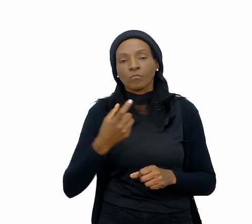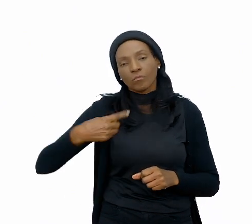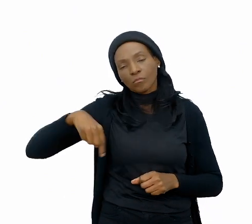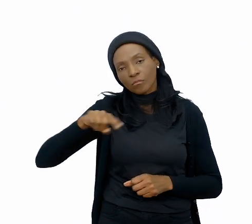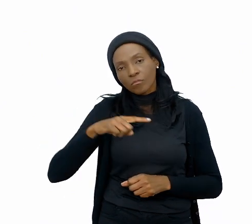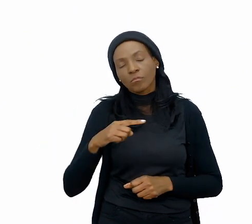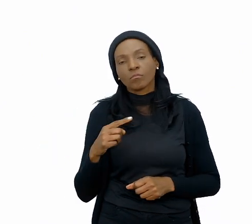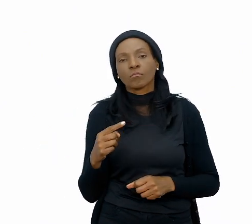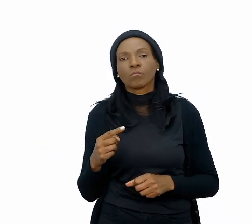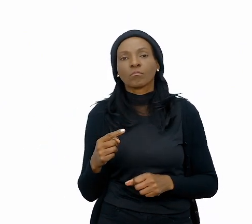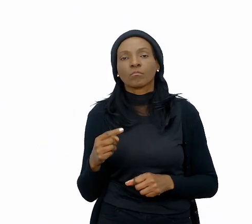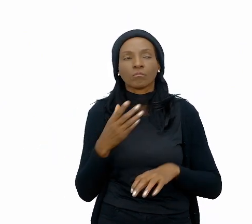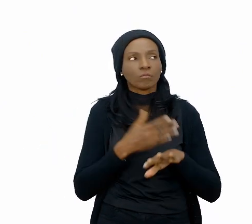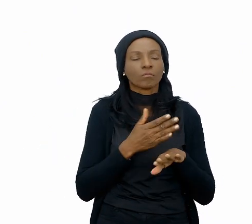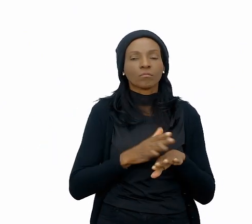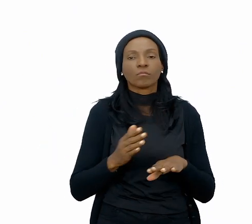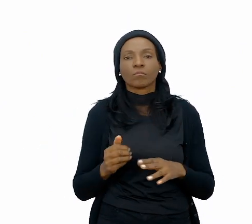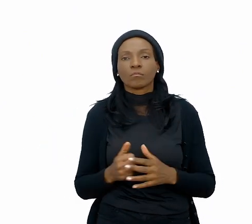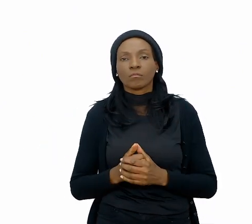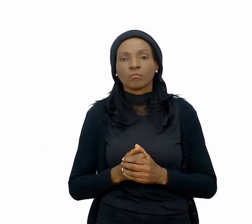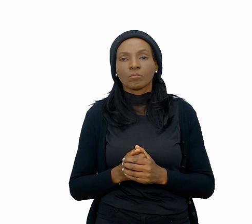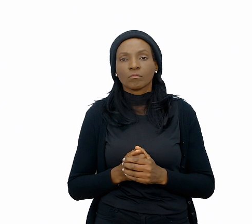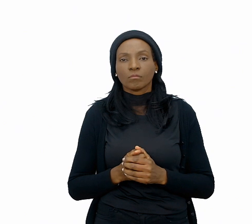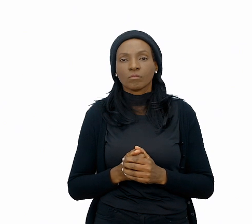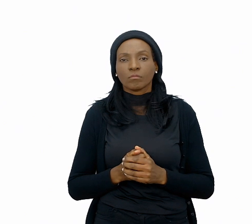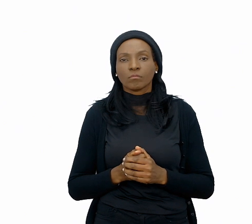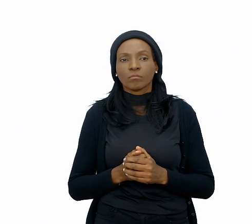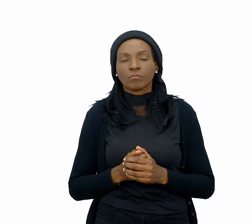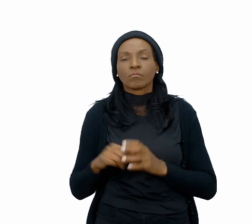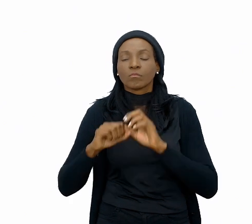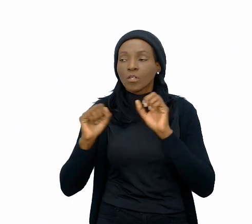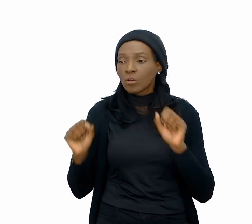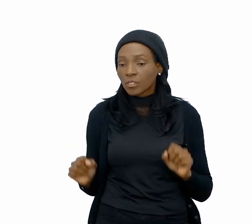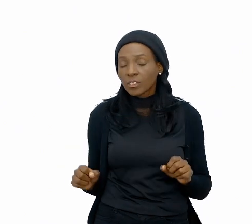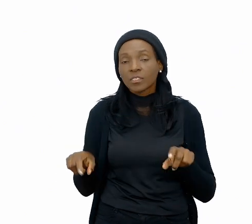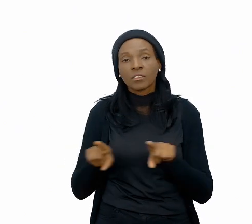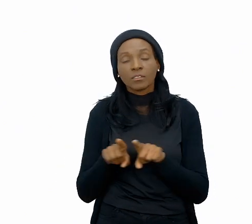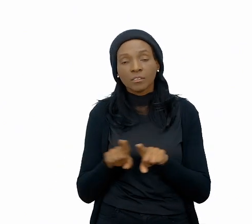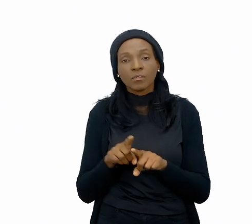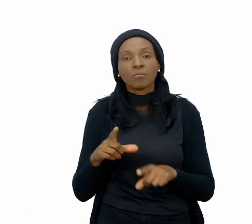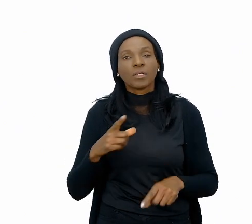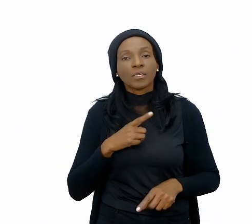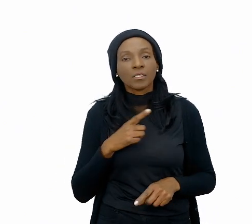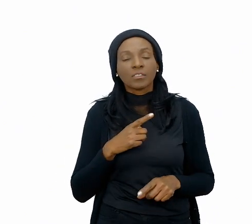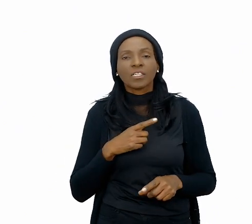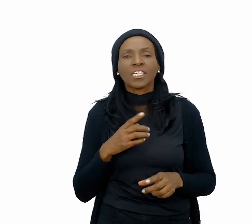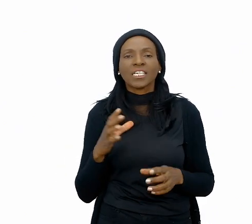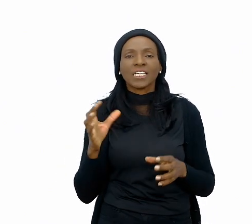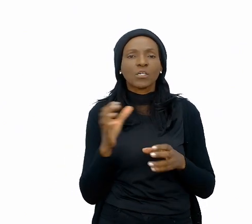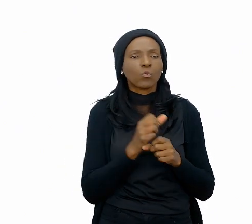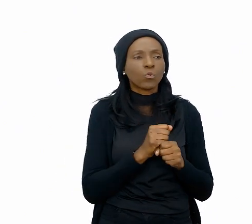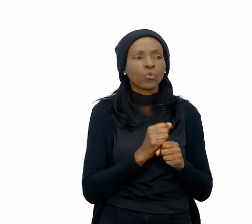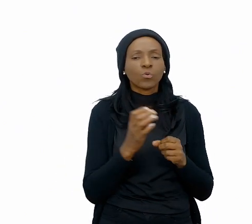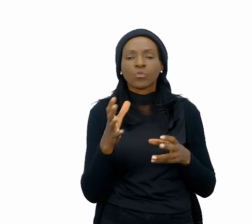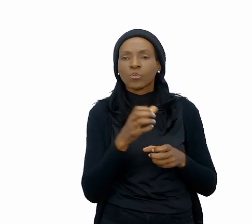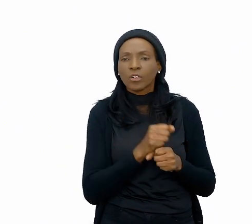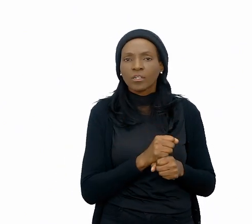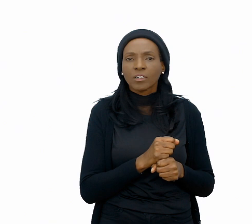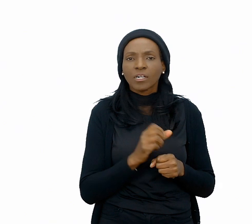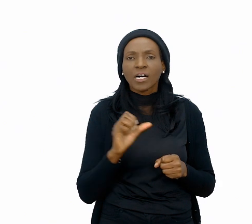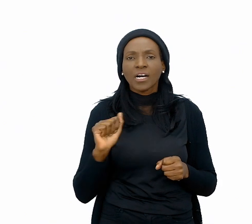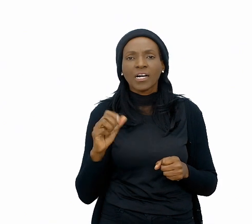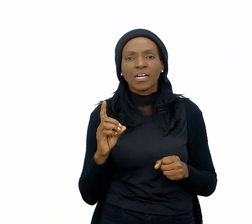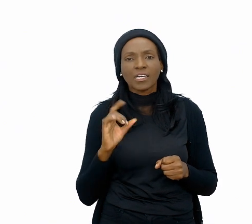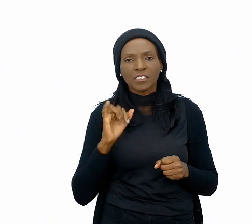está trabalhando. O sistema, ele também tem o princípio aditivo, né? E o que é esse teu